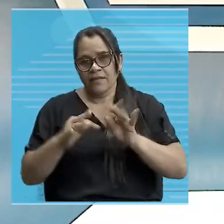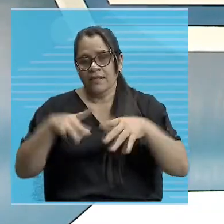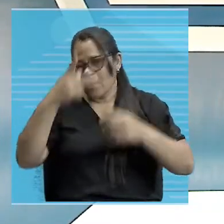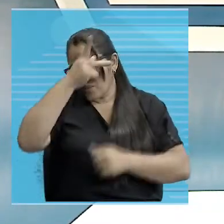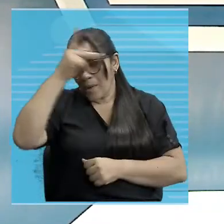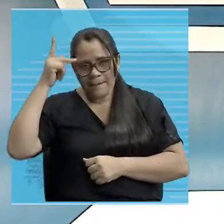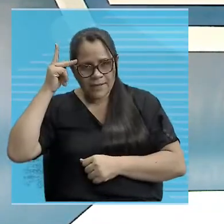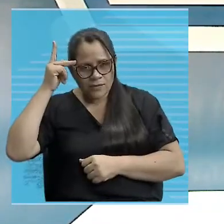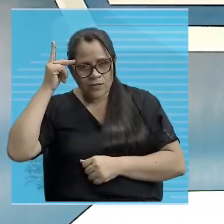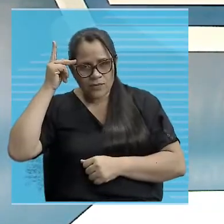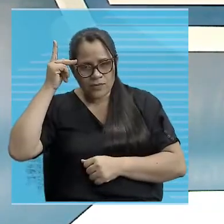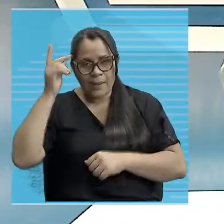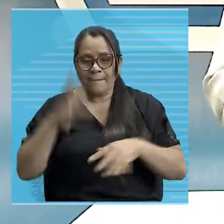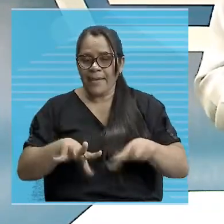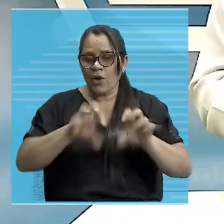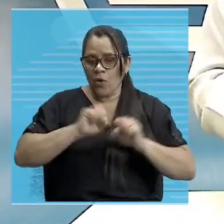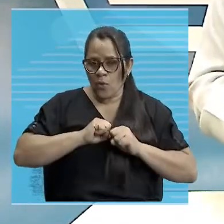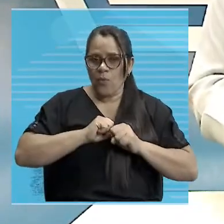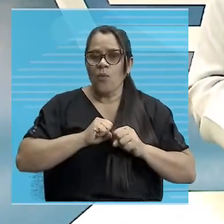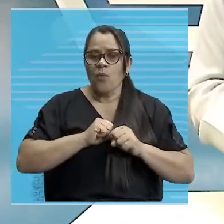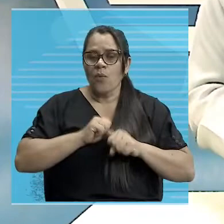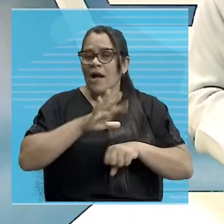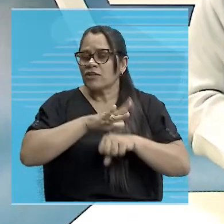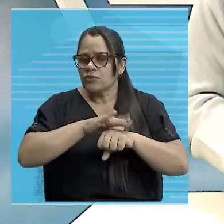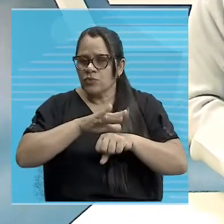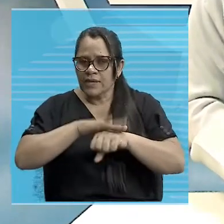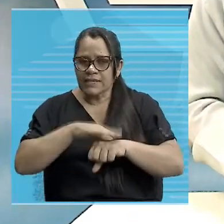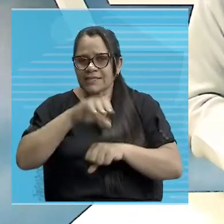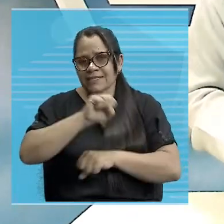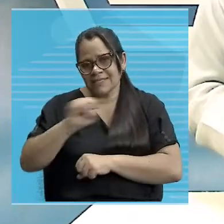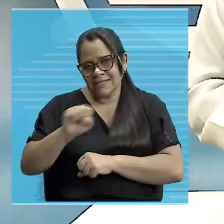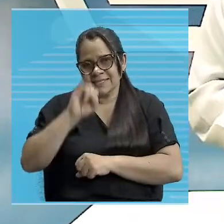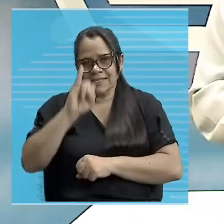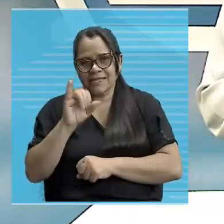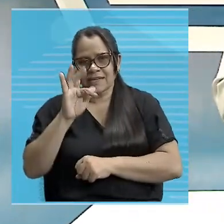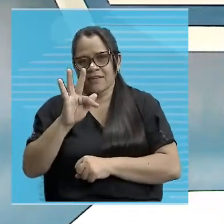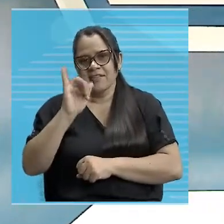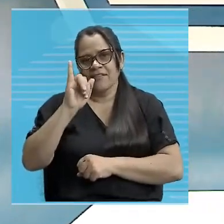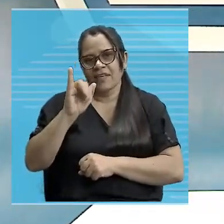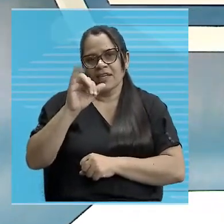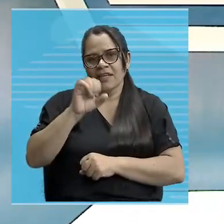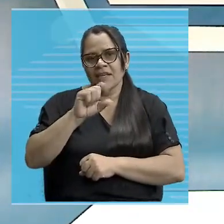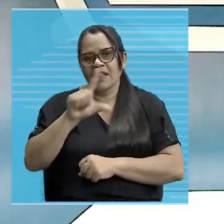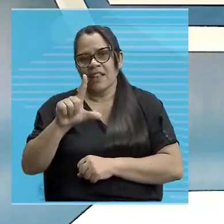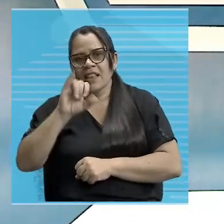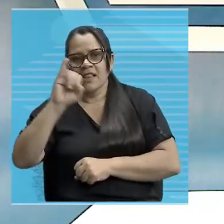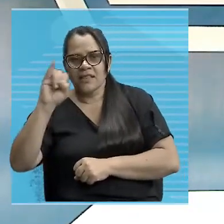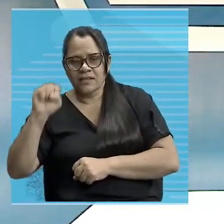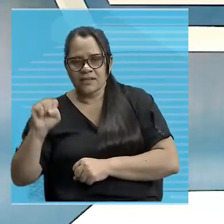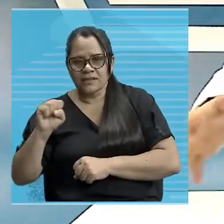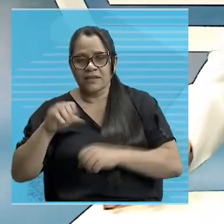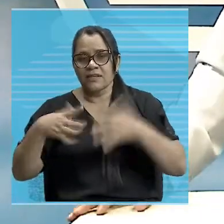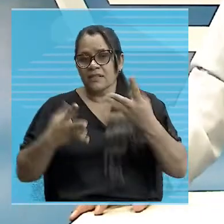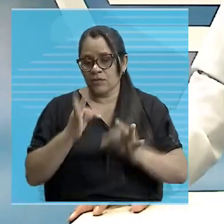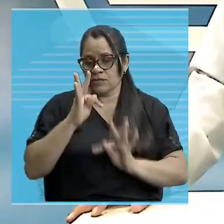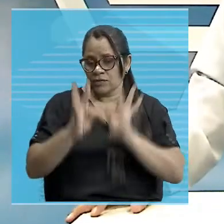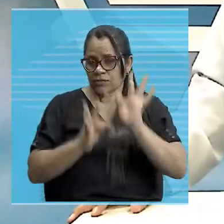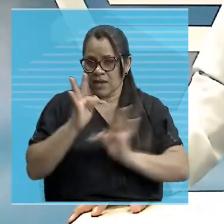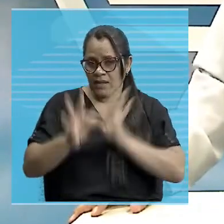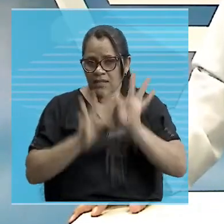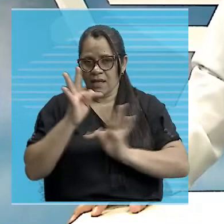uma sífilis, o indivíduo pegou uma gonorreia ou blenorragia. São